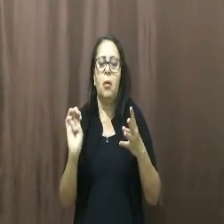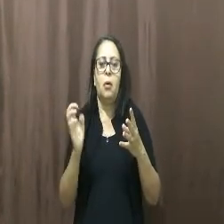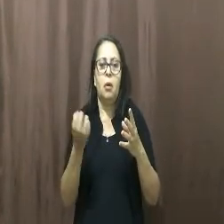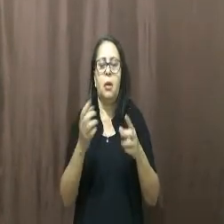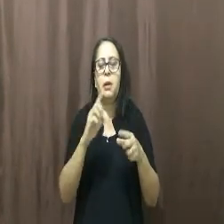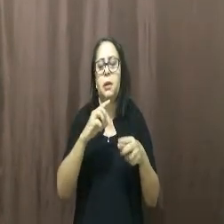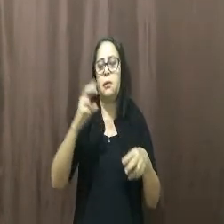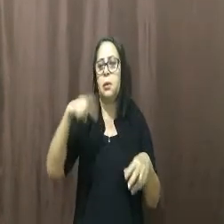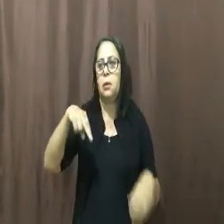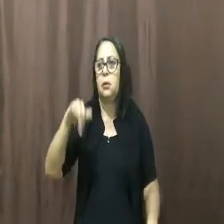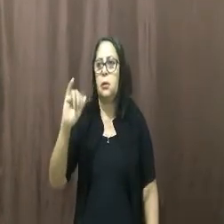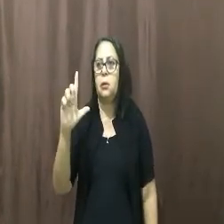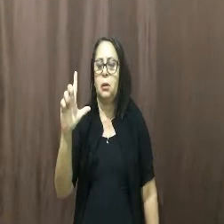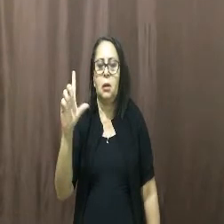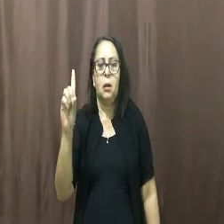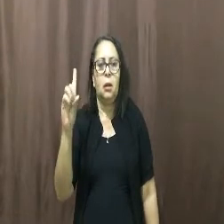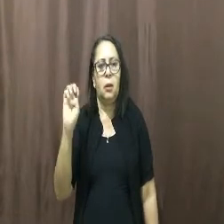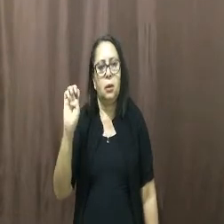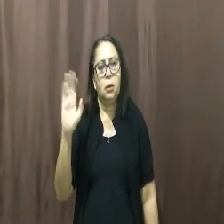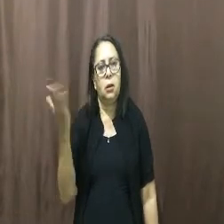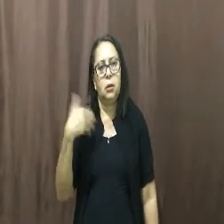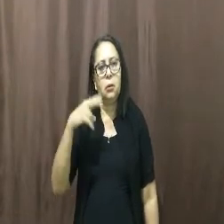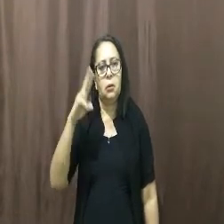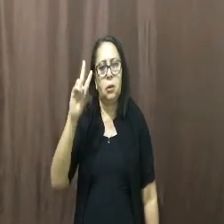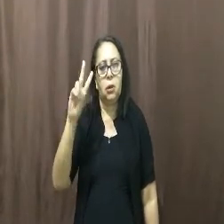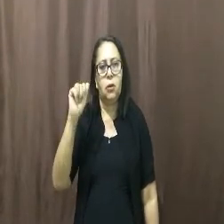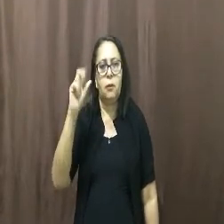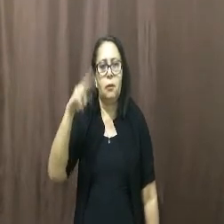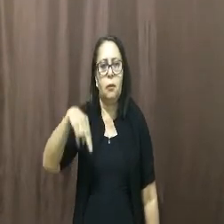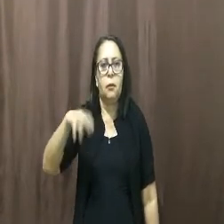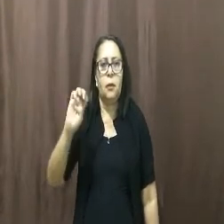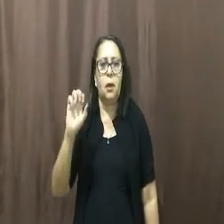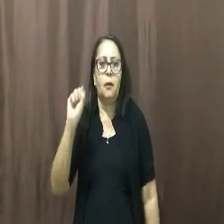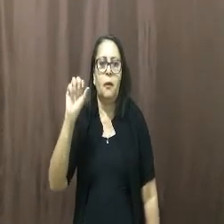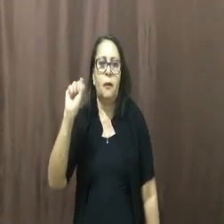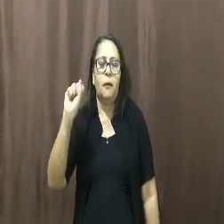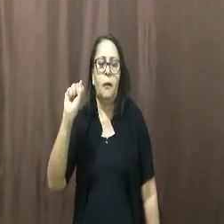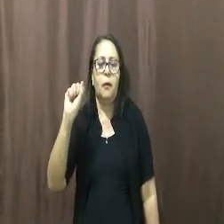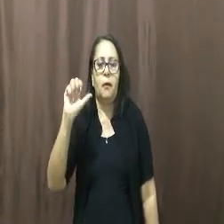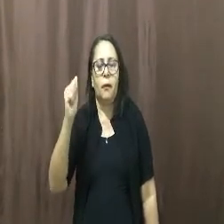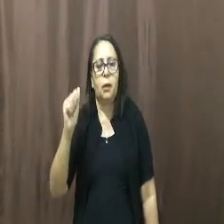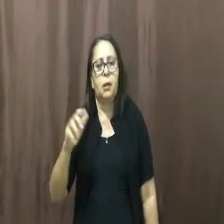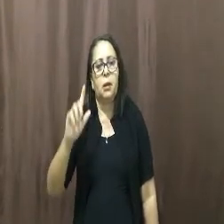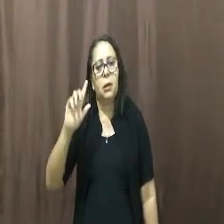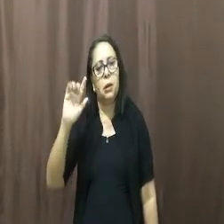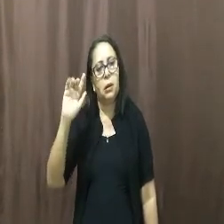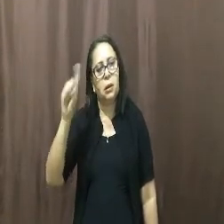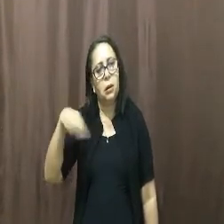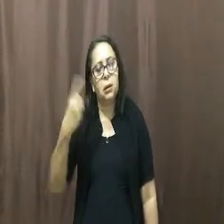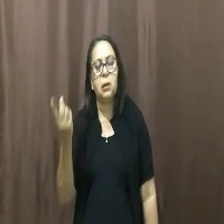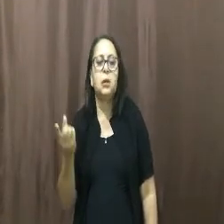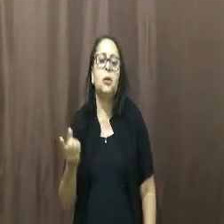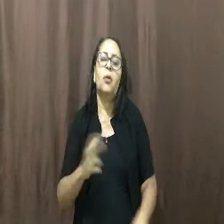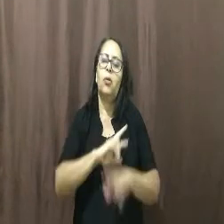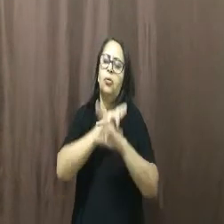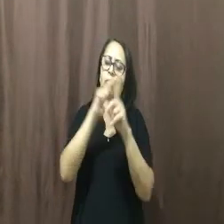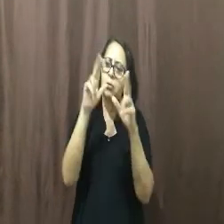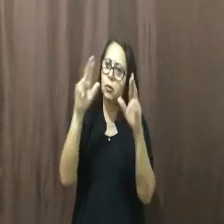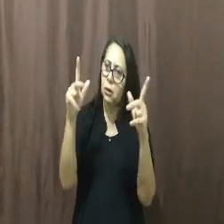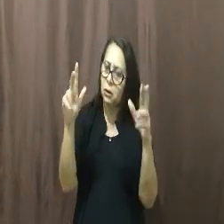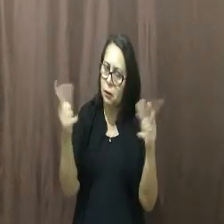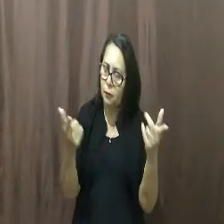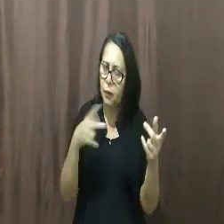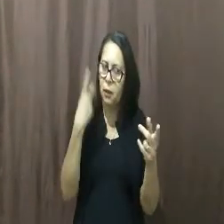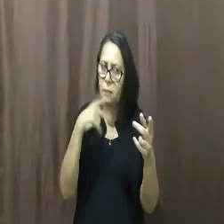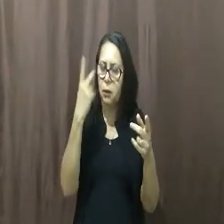a Vanessa, tantos outros que vieram somar a luta da Unegro aqui no Vale, o Janilson. Nós temos, assim, vários e